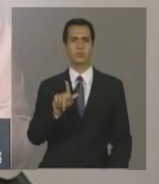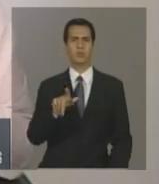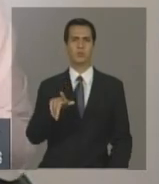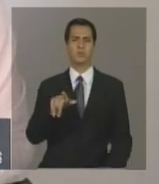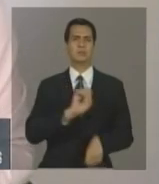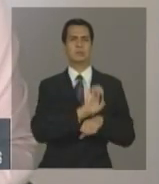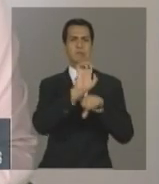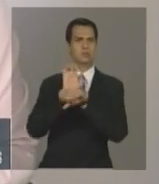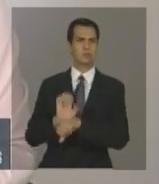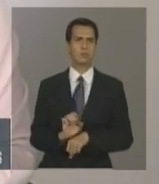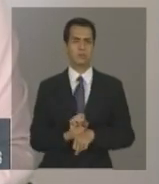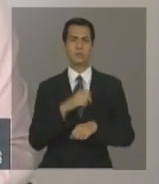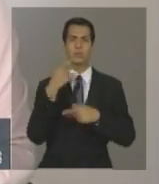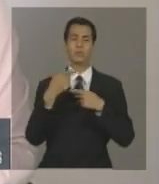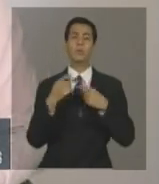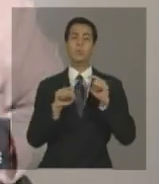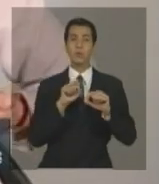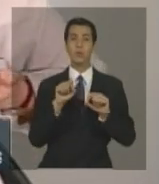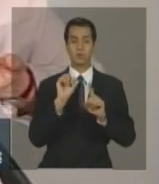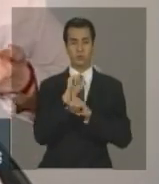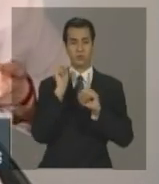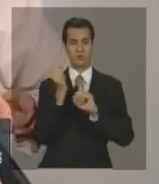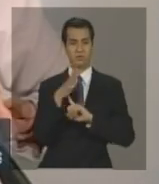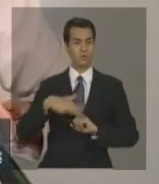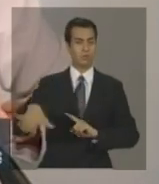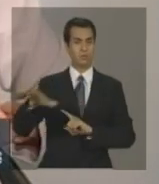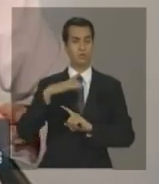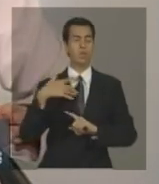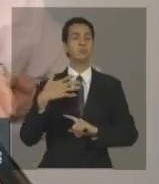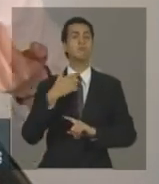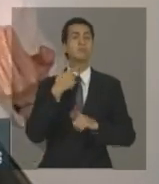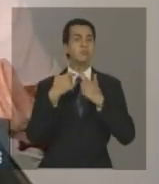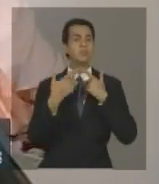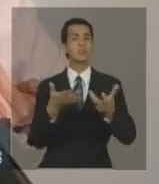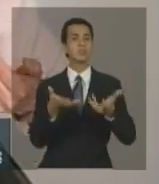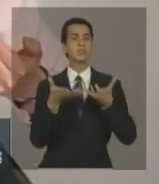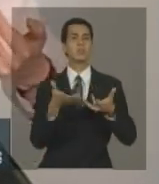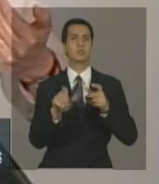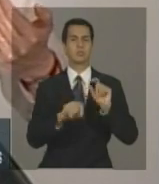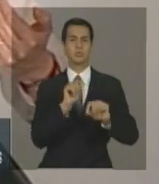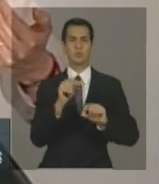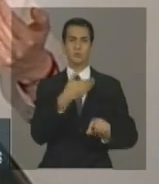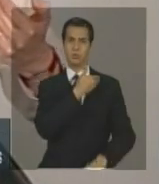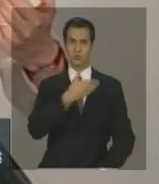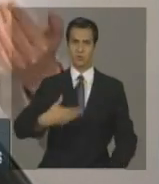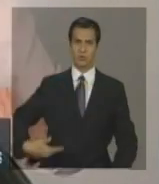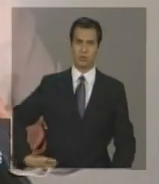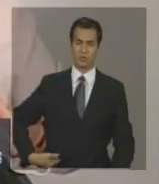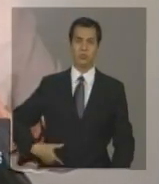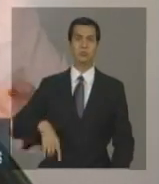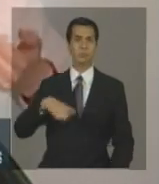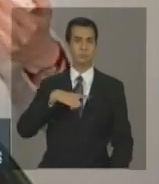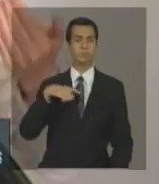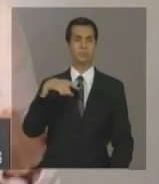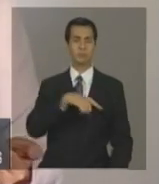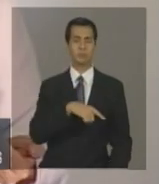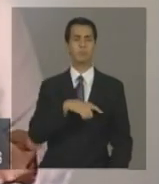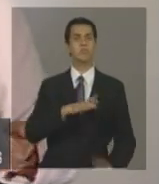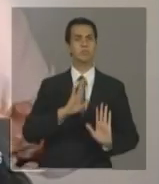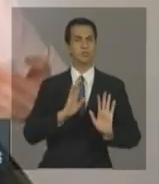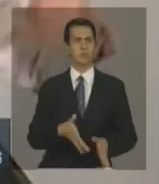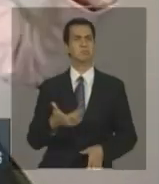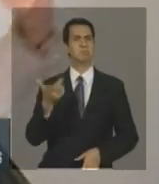disse claramente que o Estado, ainda que tivéssemos